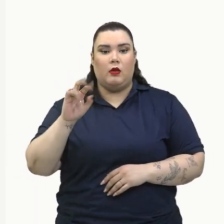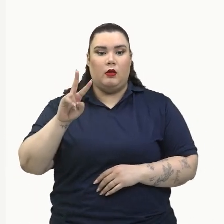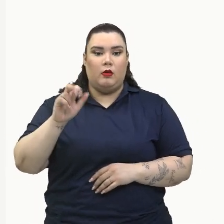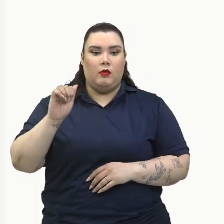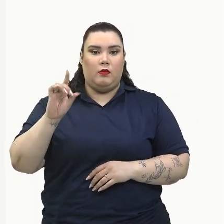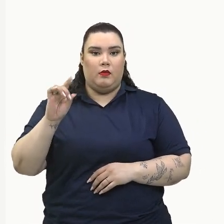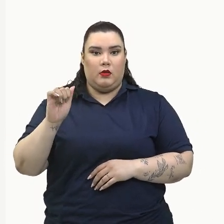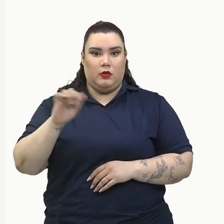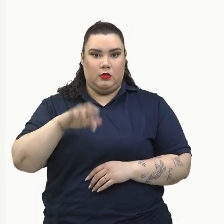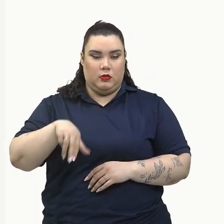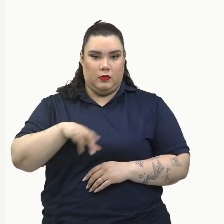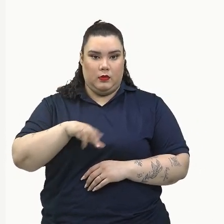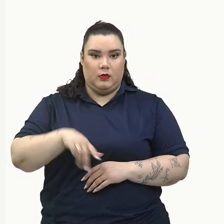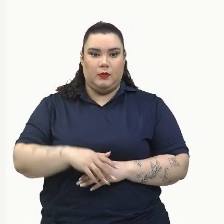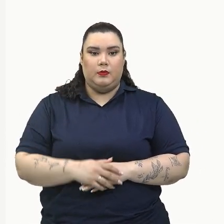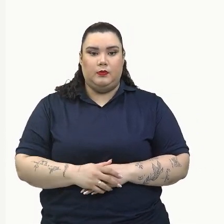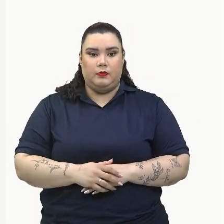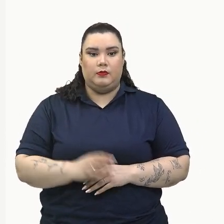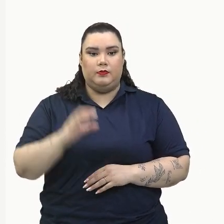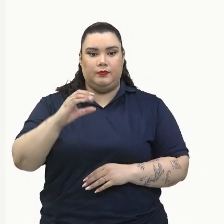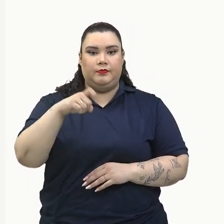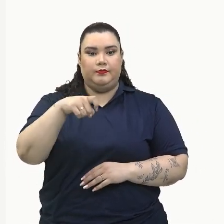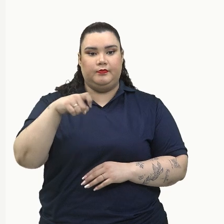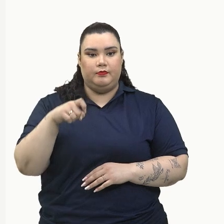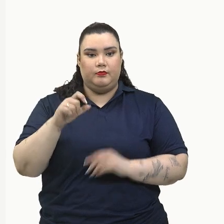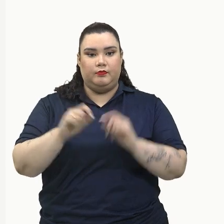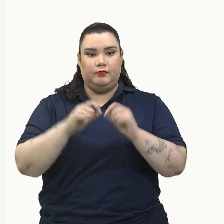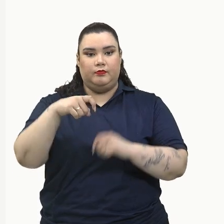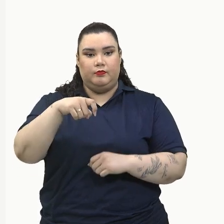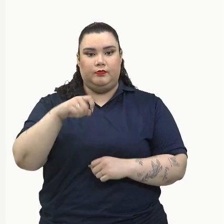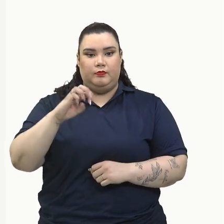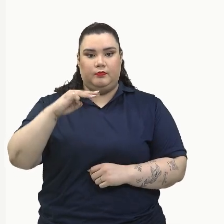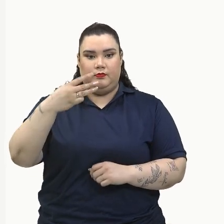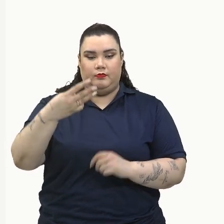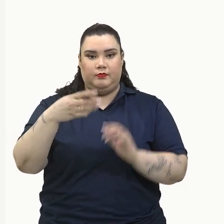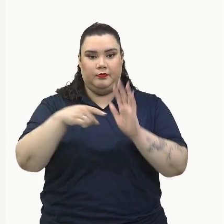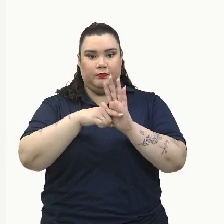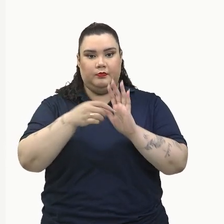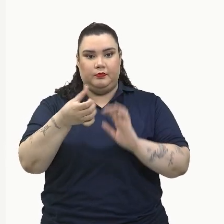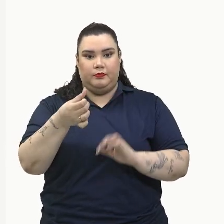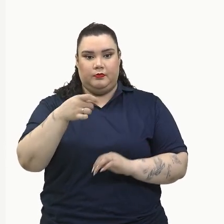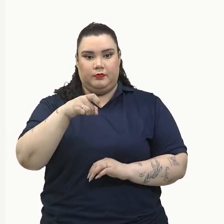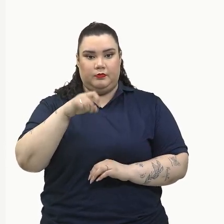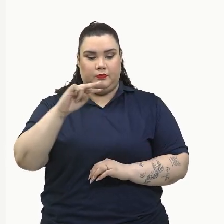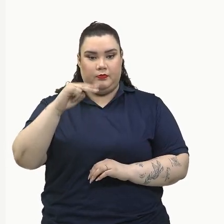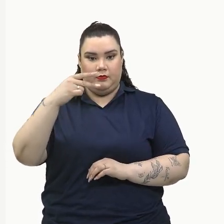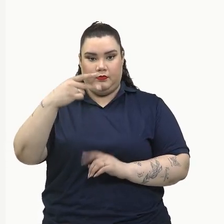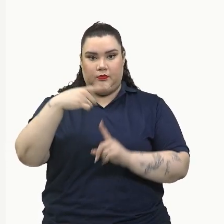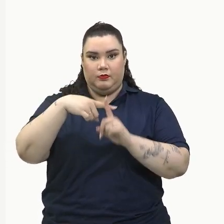ao cubo, menos 6x², mais 9x, mais 50. Para C1, nós vamos ter 1 ao cubo, menos